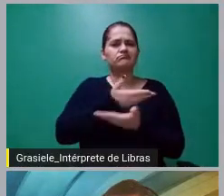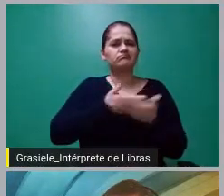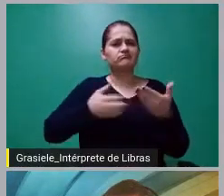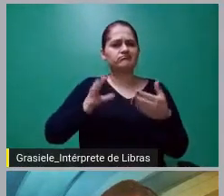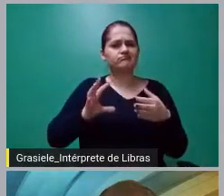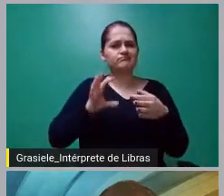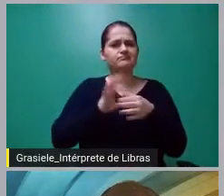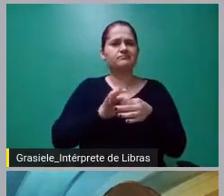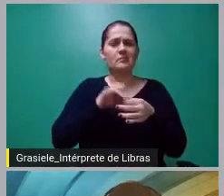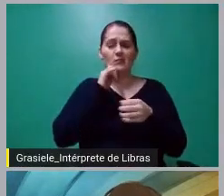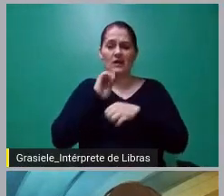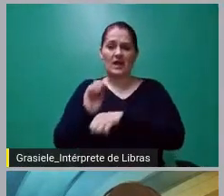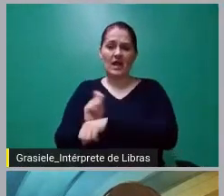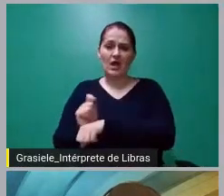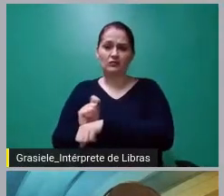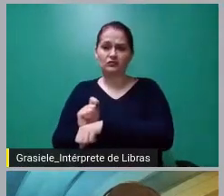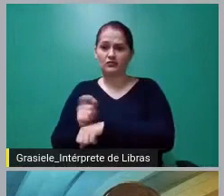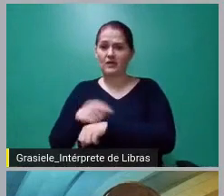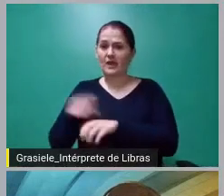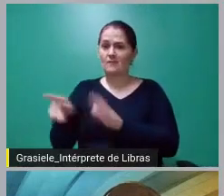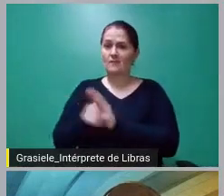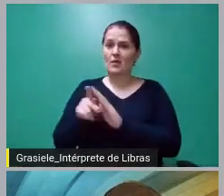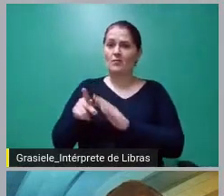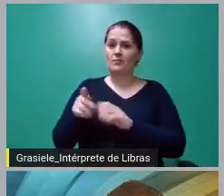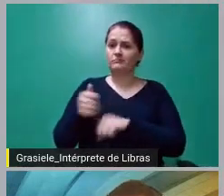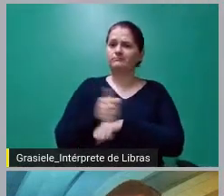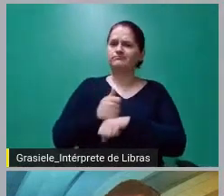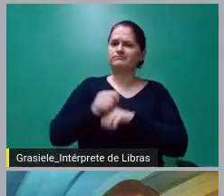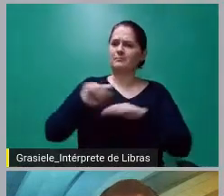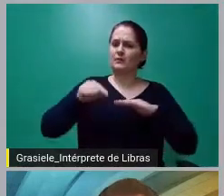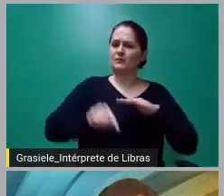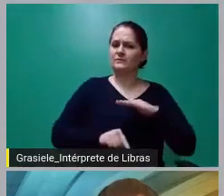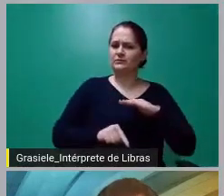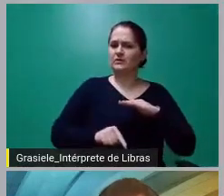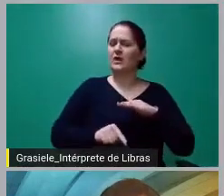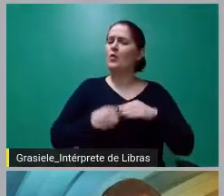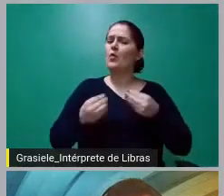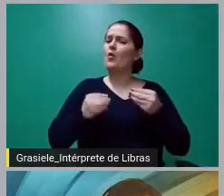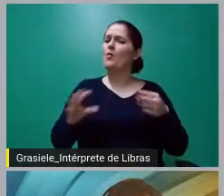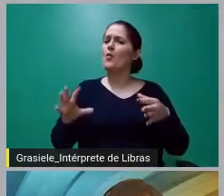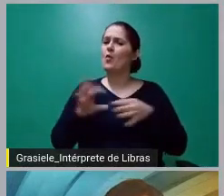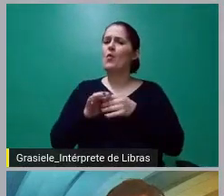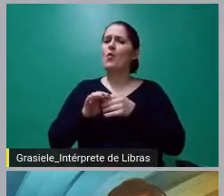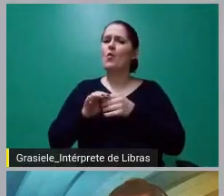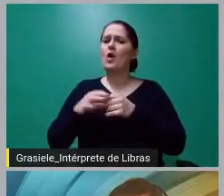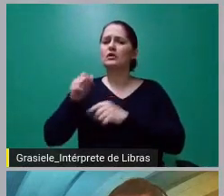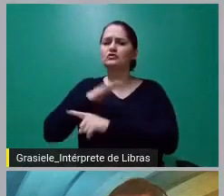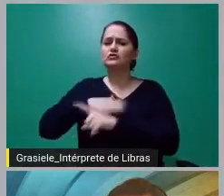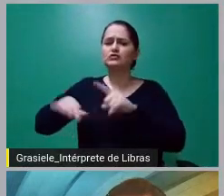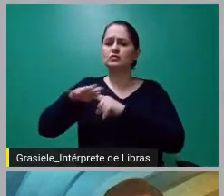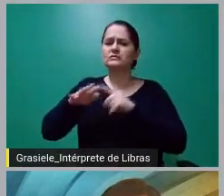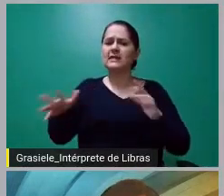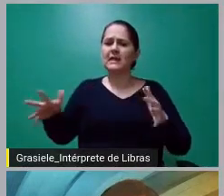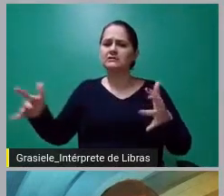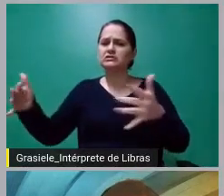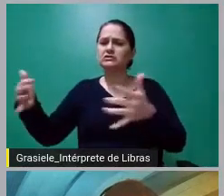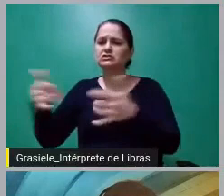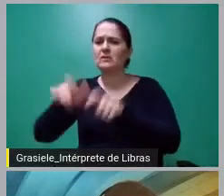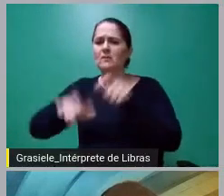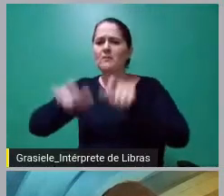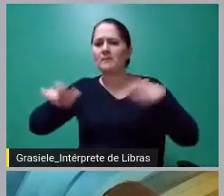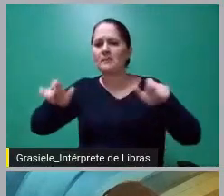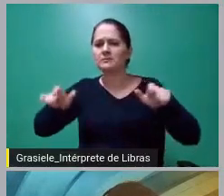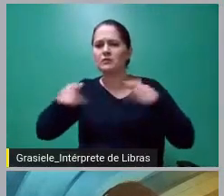auditoria com uma mobilização social? Eu digo para vocês, isso é plenamente possível